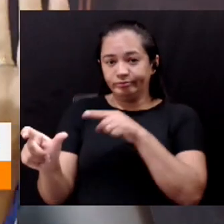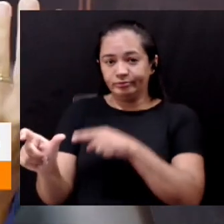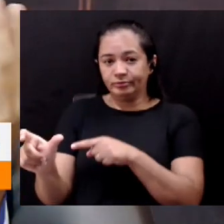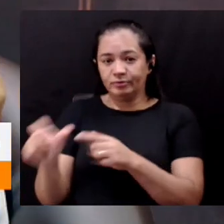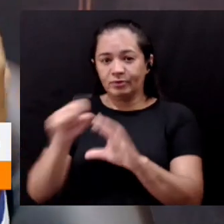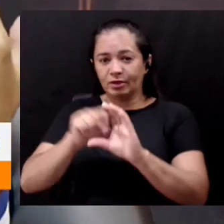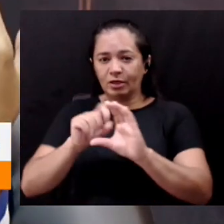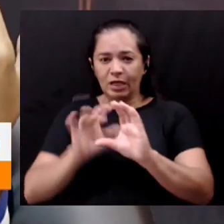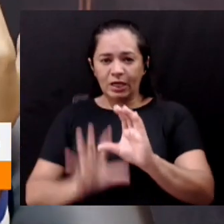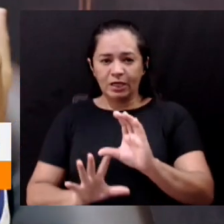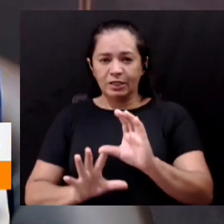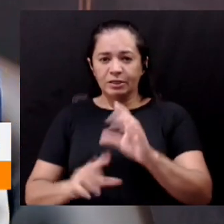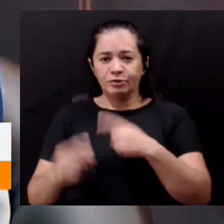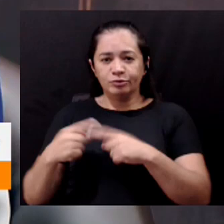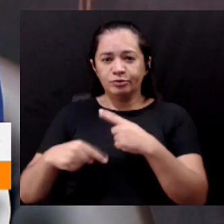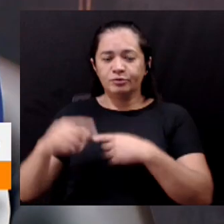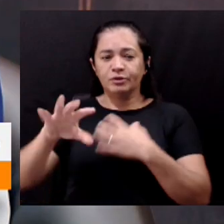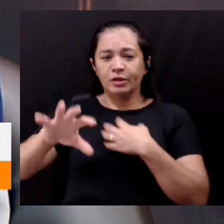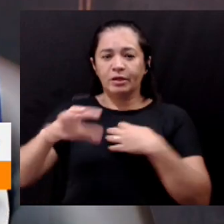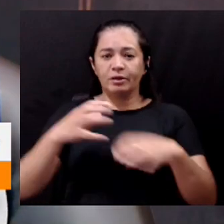desenvolvido a empatia e se tornou líder.